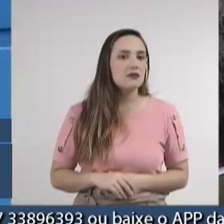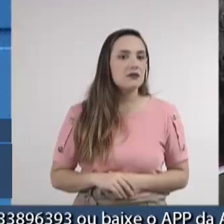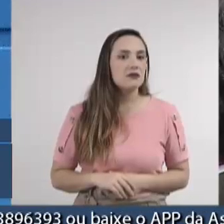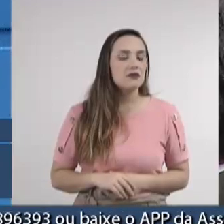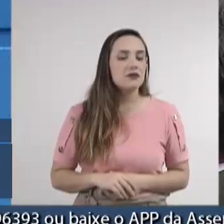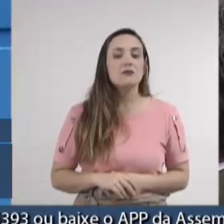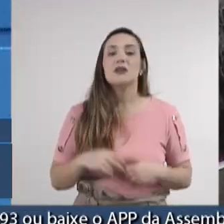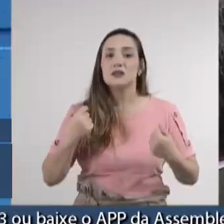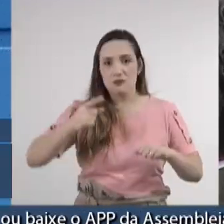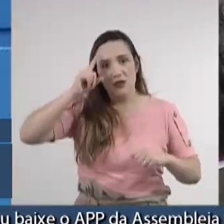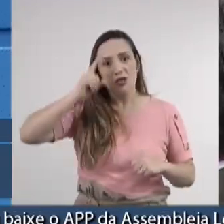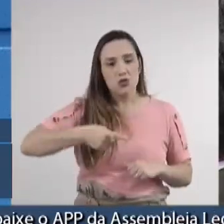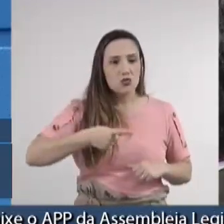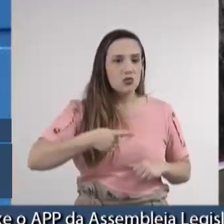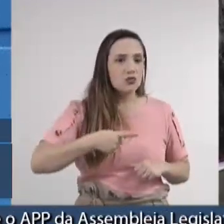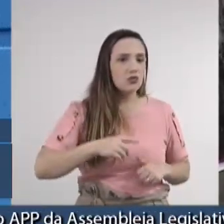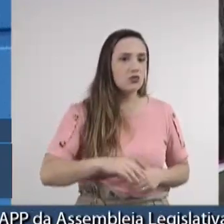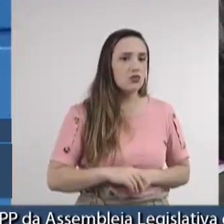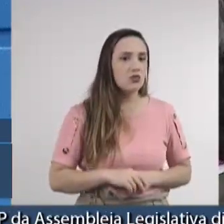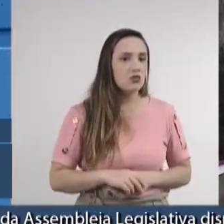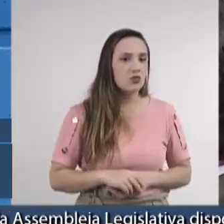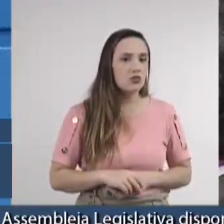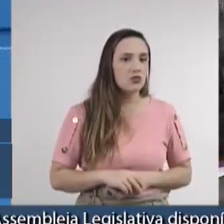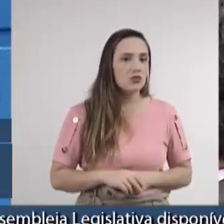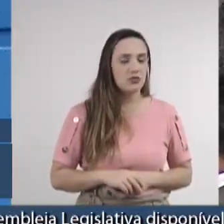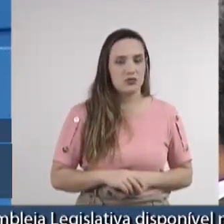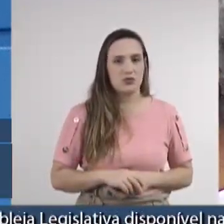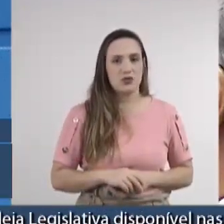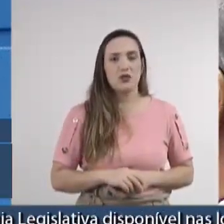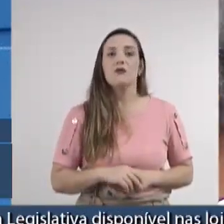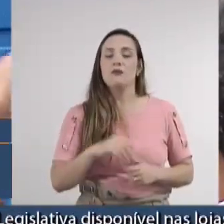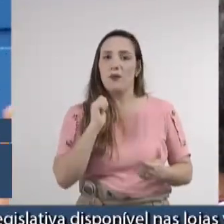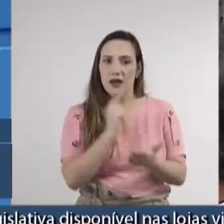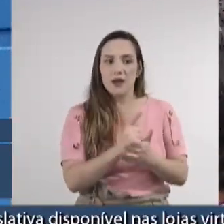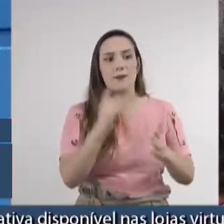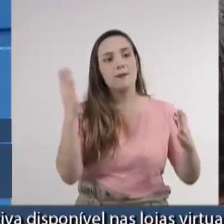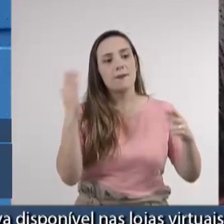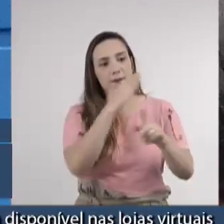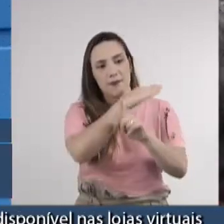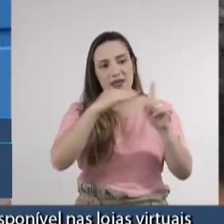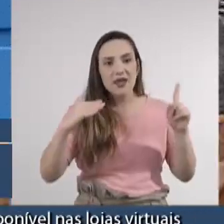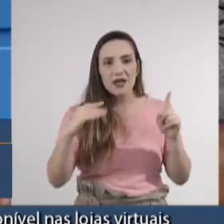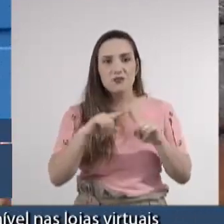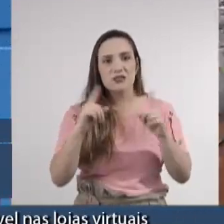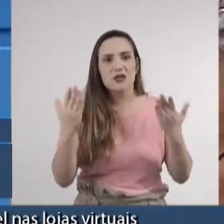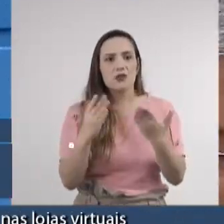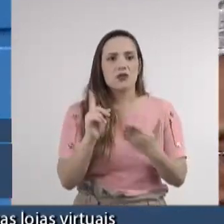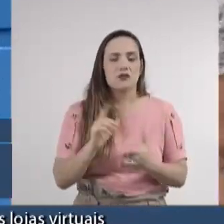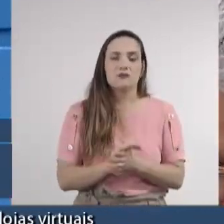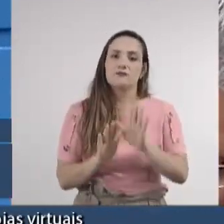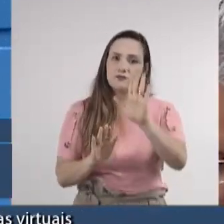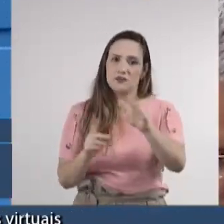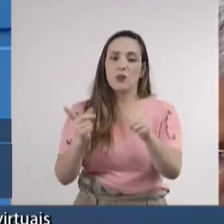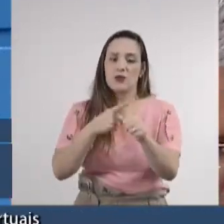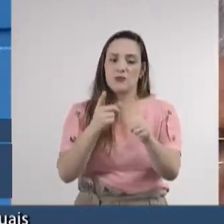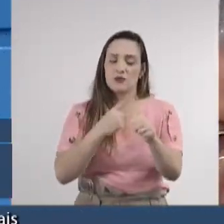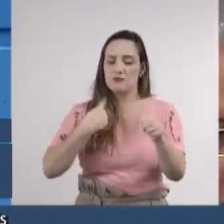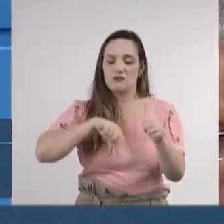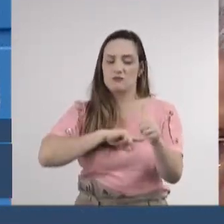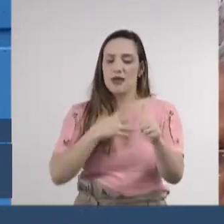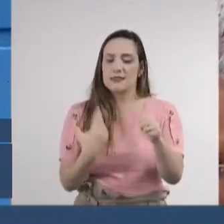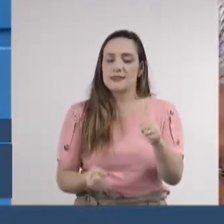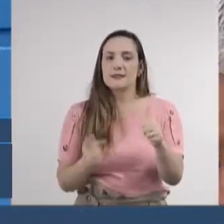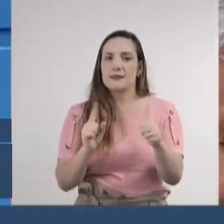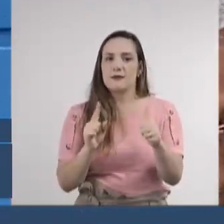do pedágio. Ganhou na justiça isso. Então, são dois momentos. Um, nós não podemos concordar